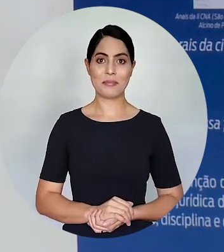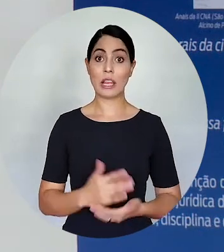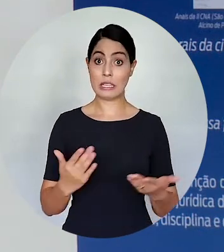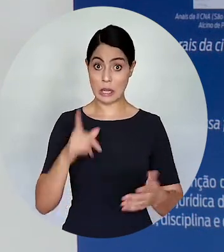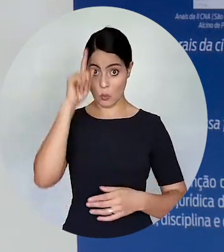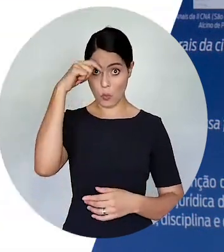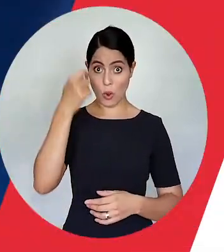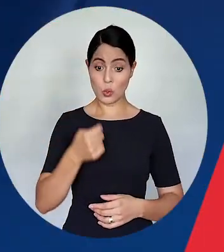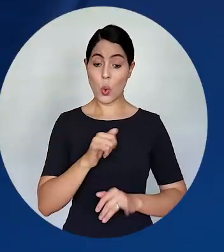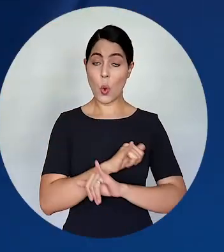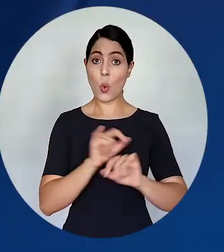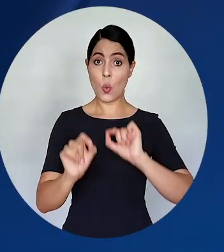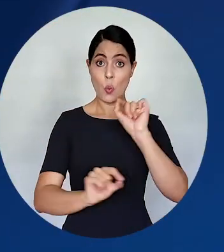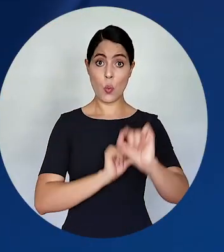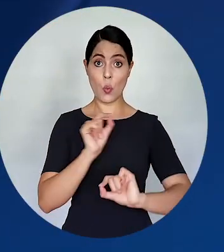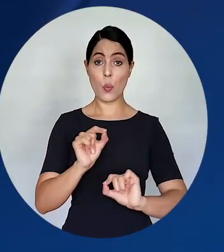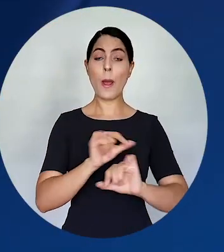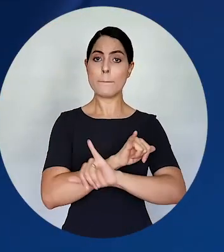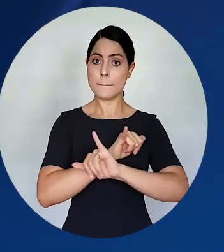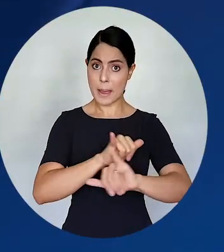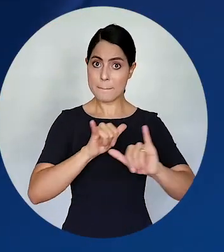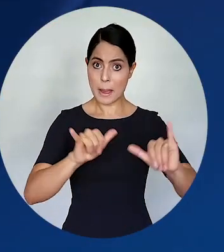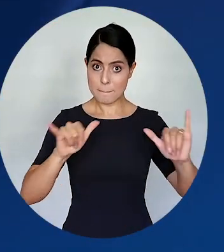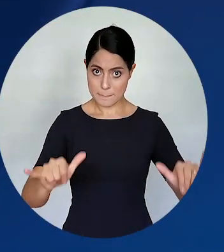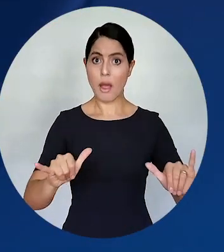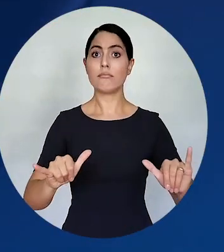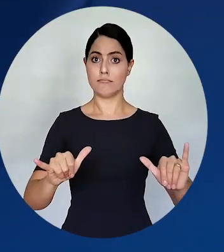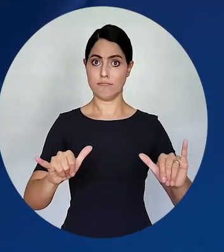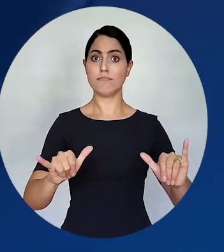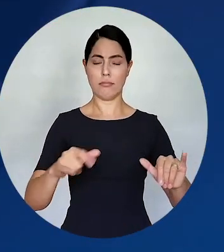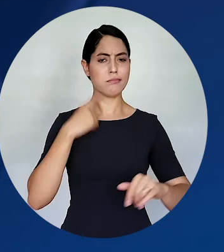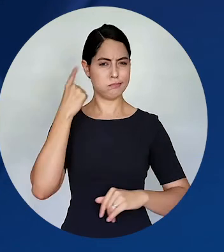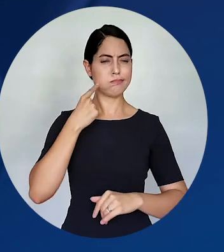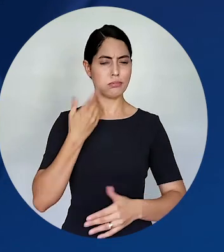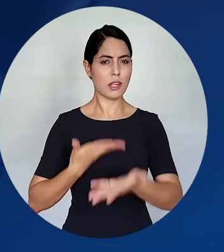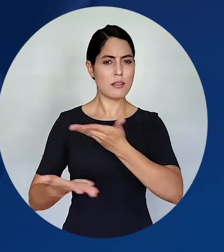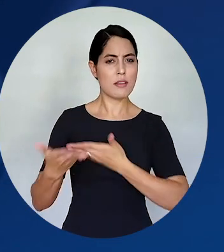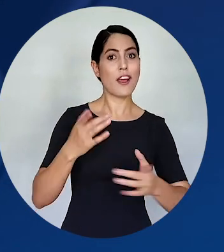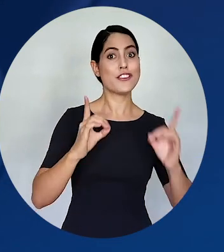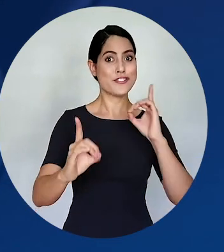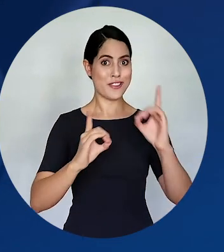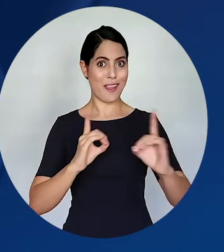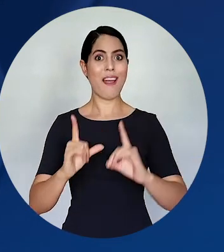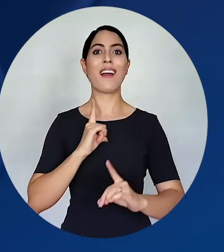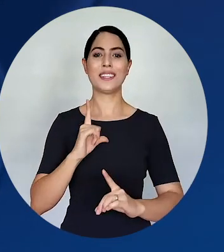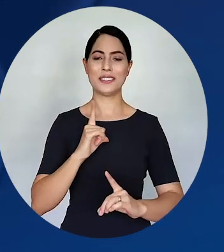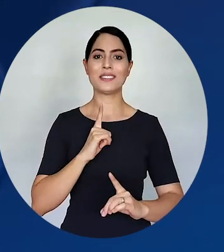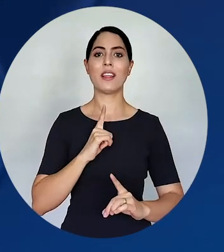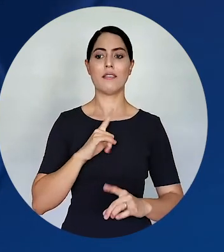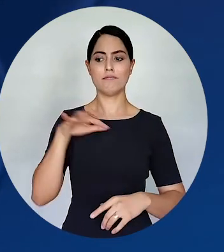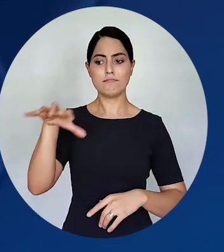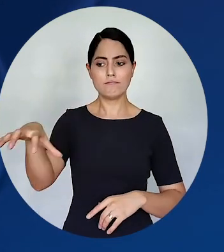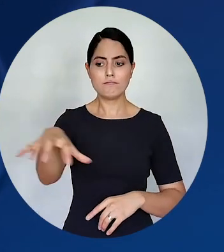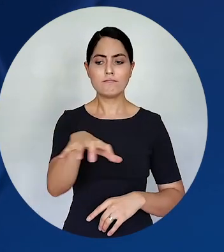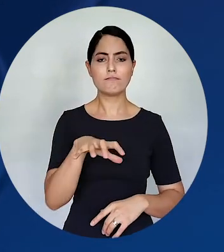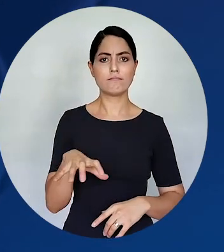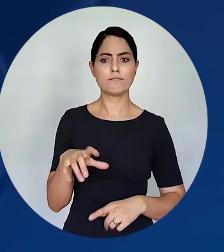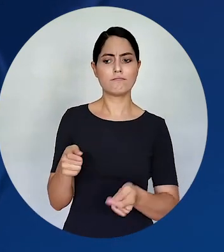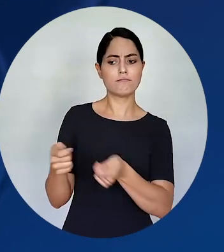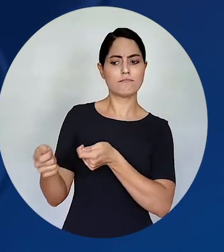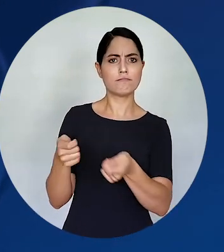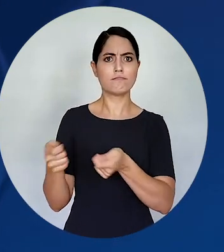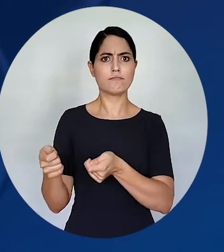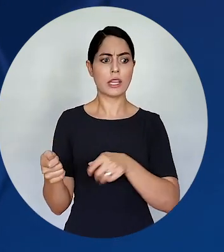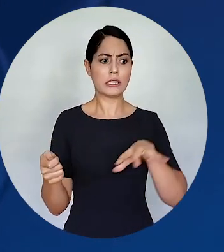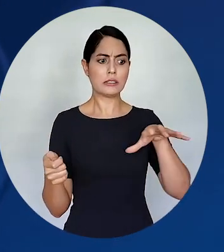contemporâneo. Segundo o autor, a publicação feita do ponto de vista da advocacia, mas que dialoga com os órgãos de